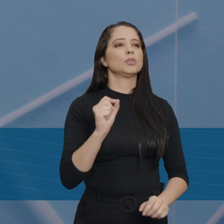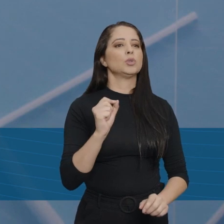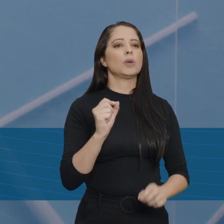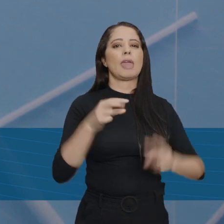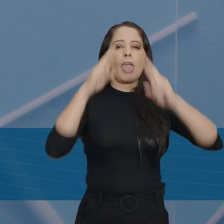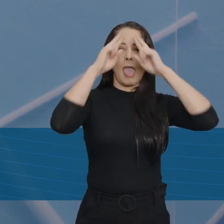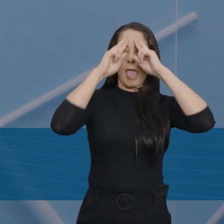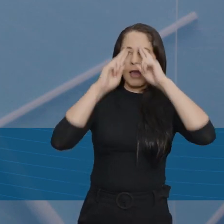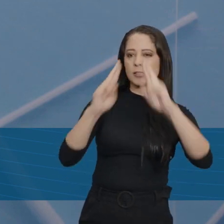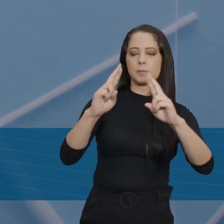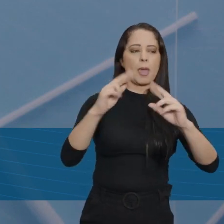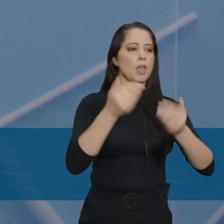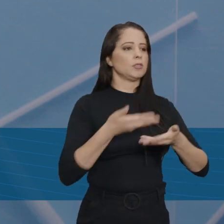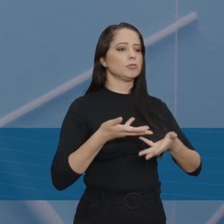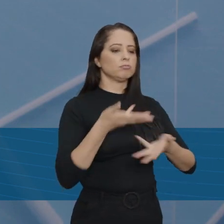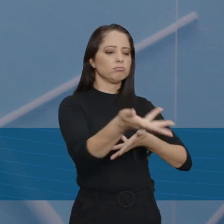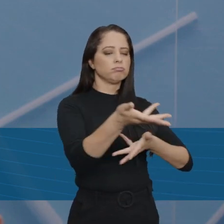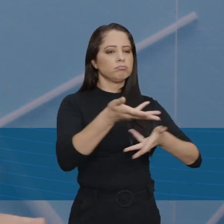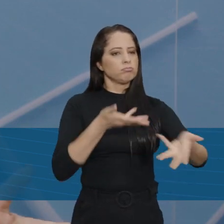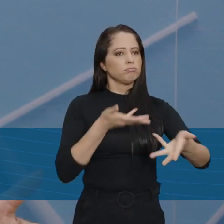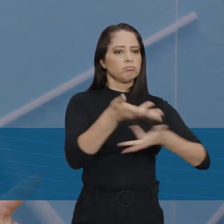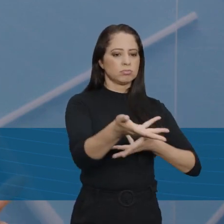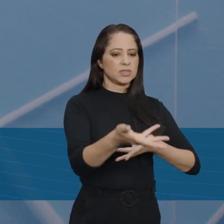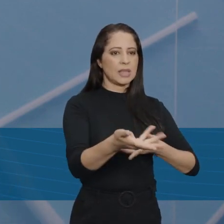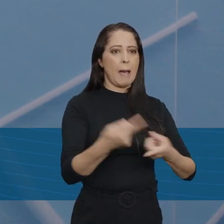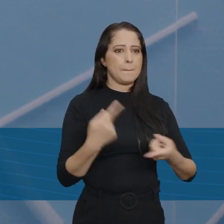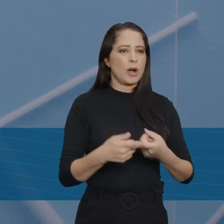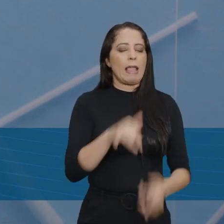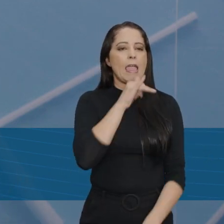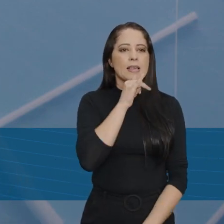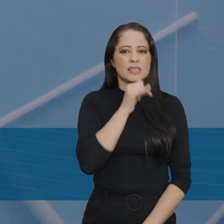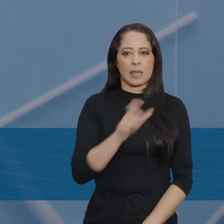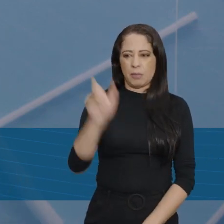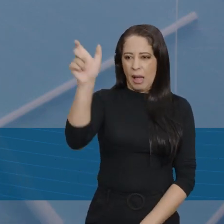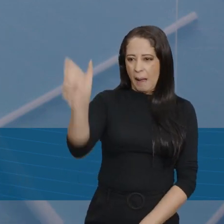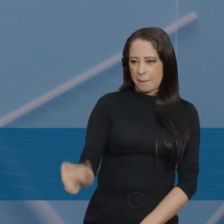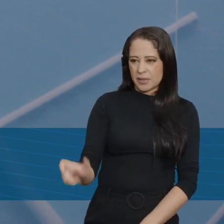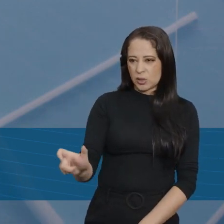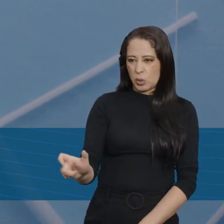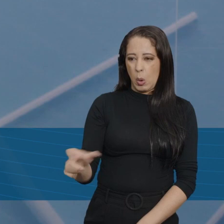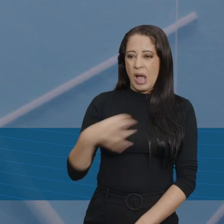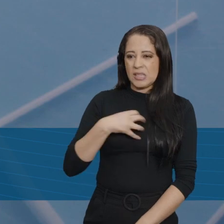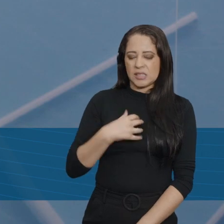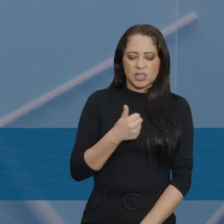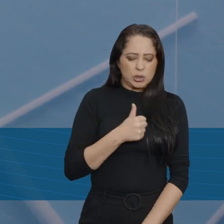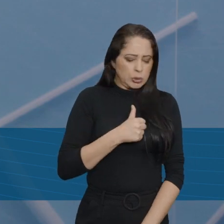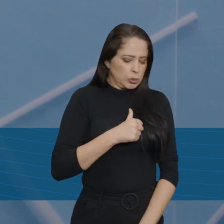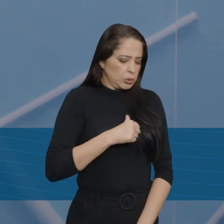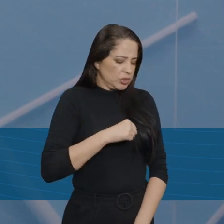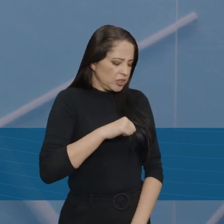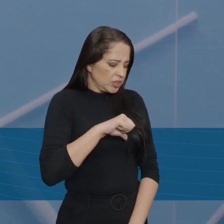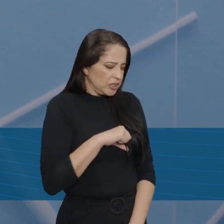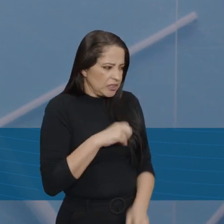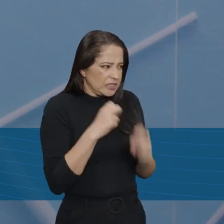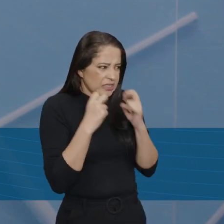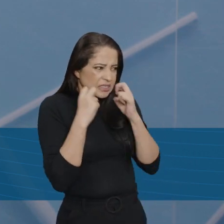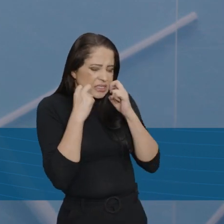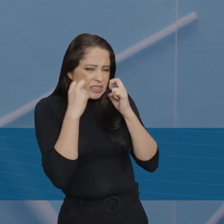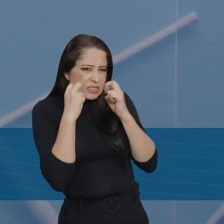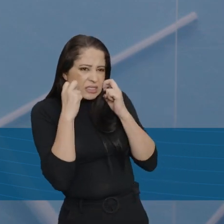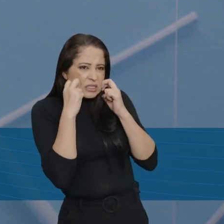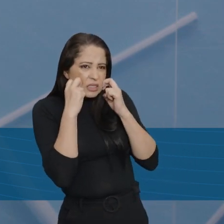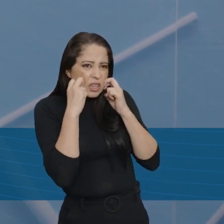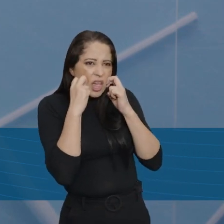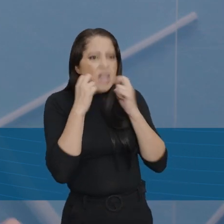criar essa cultura de maior respeito. Então, tudo aquilo que faz uma pessoa se sentir intimidada, se